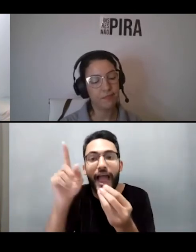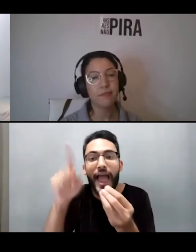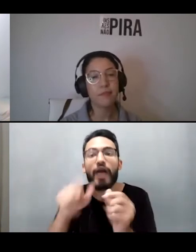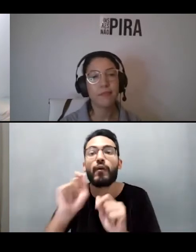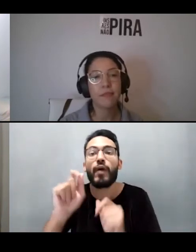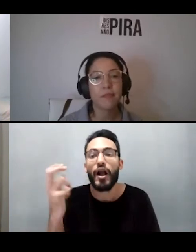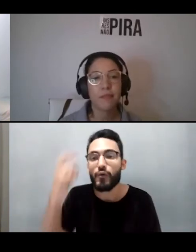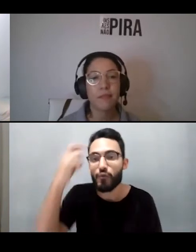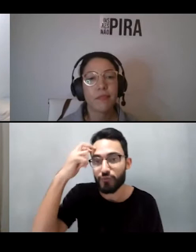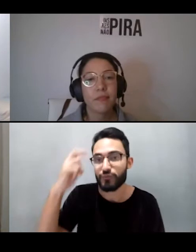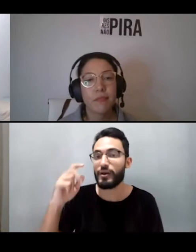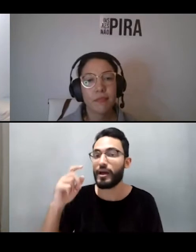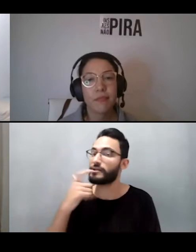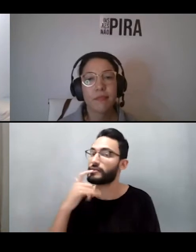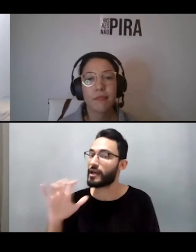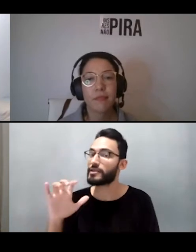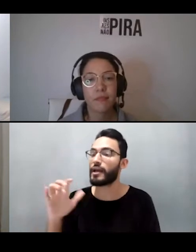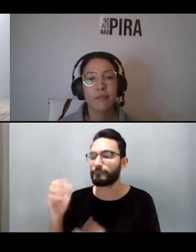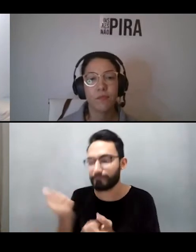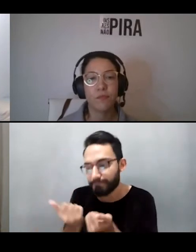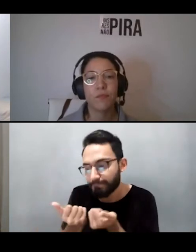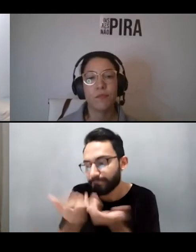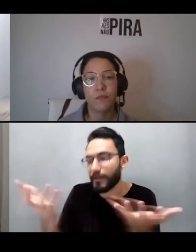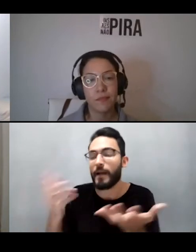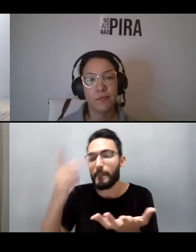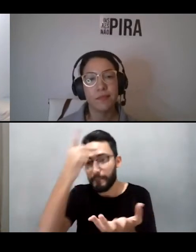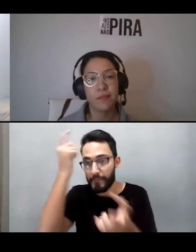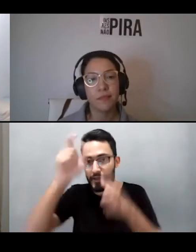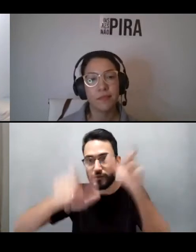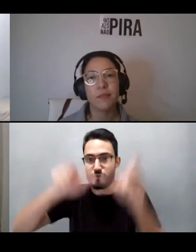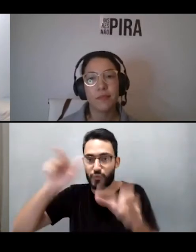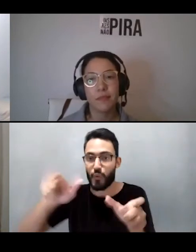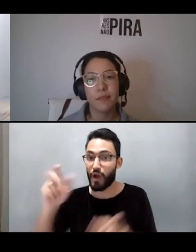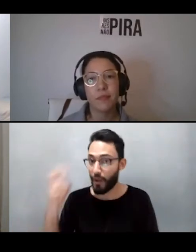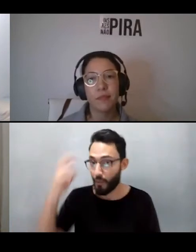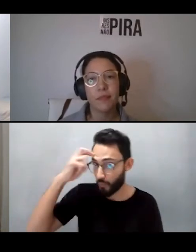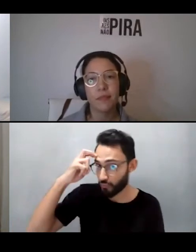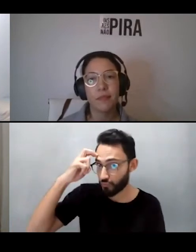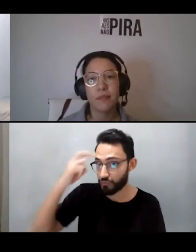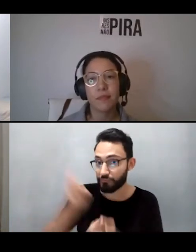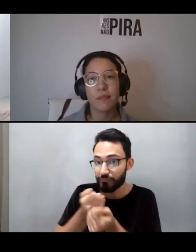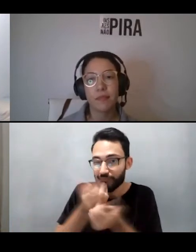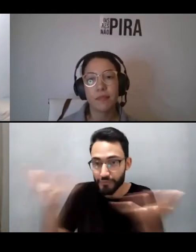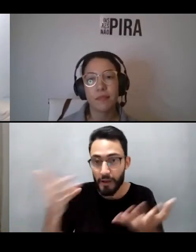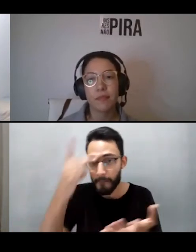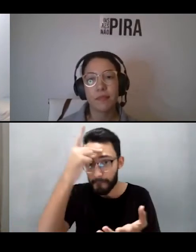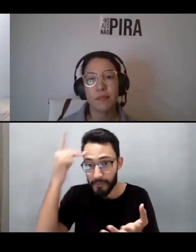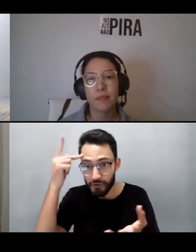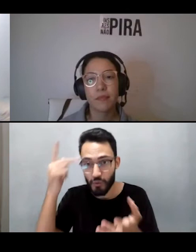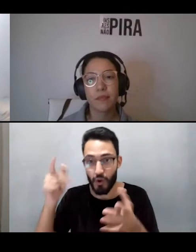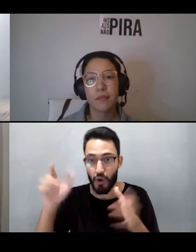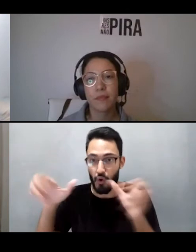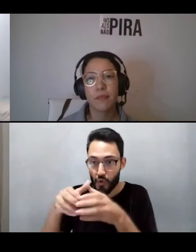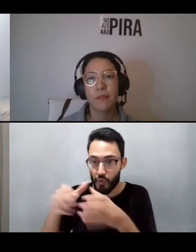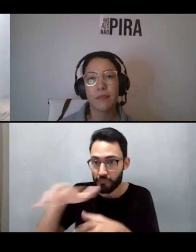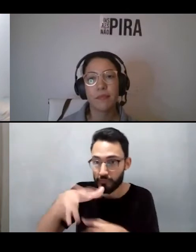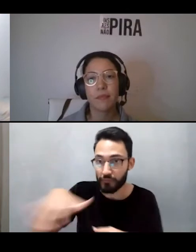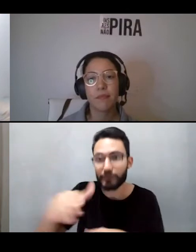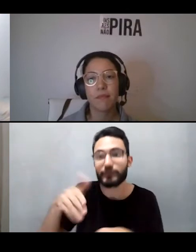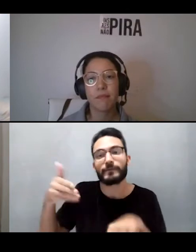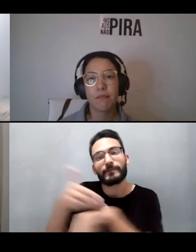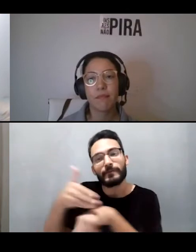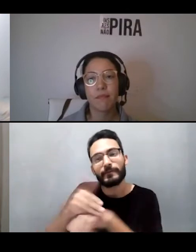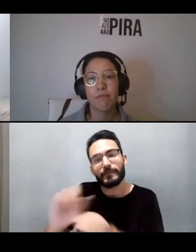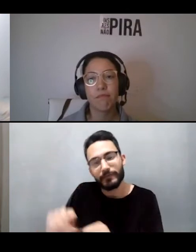cultura que a C&T promove de colaboração em pessoas, né? É uma cultura que proporciona que um grupo de pessoas trabalhem unidos e engajados pelo